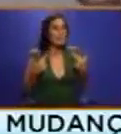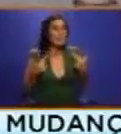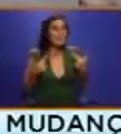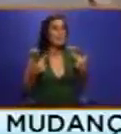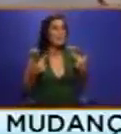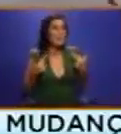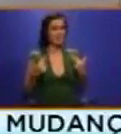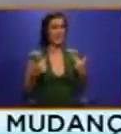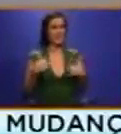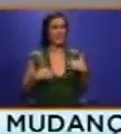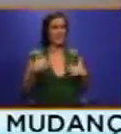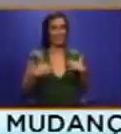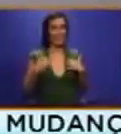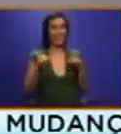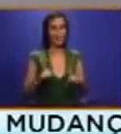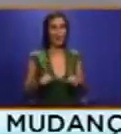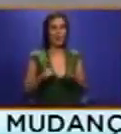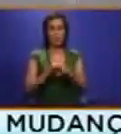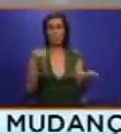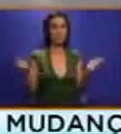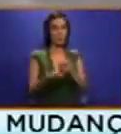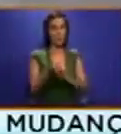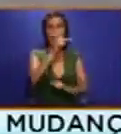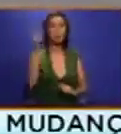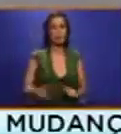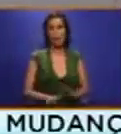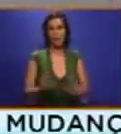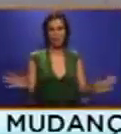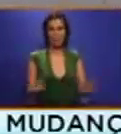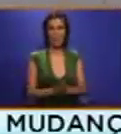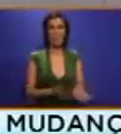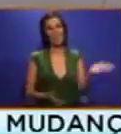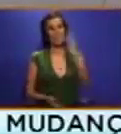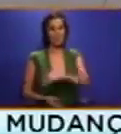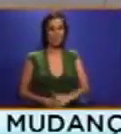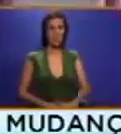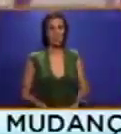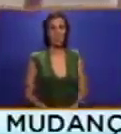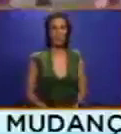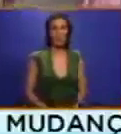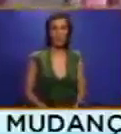isto isto hoje é a transforma Total vamos embora